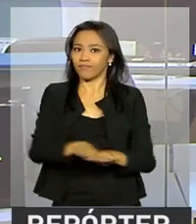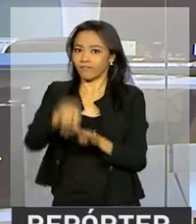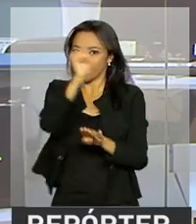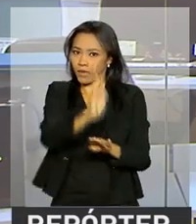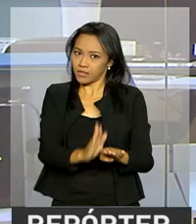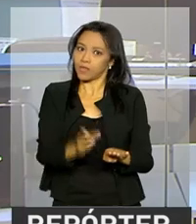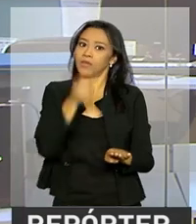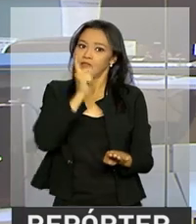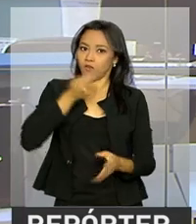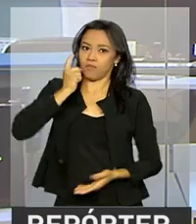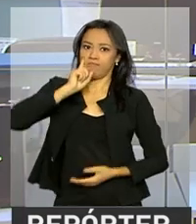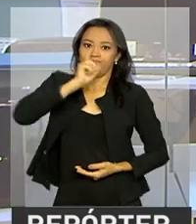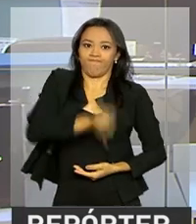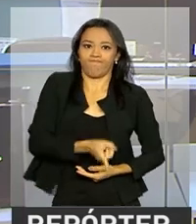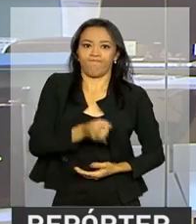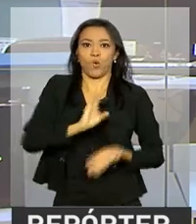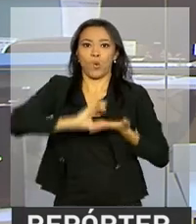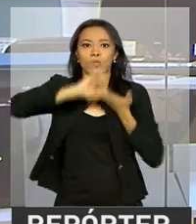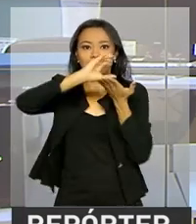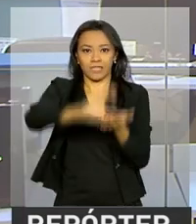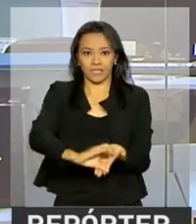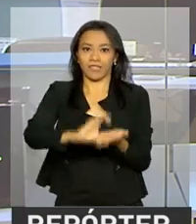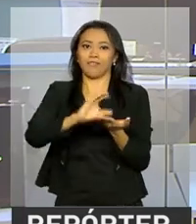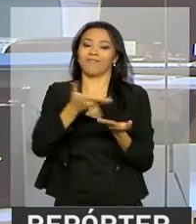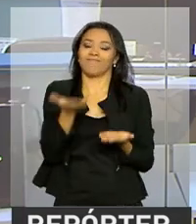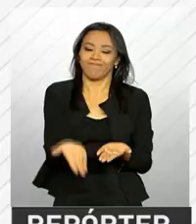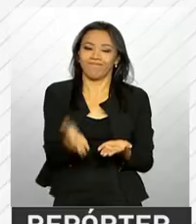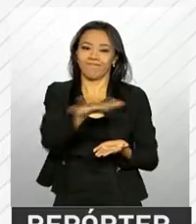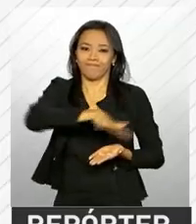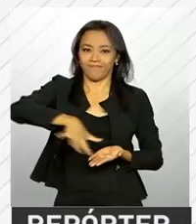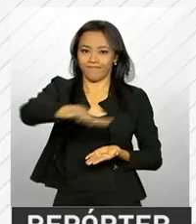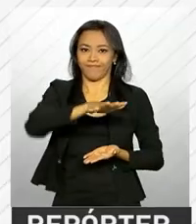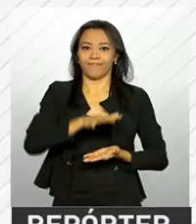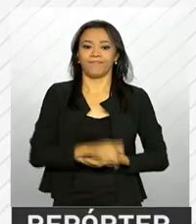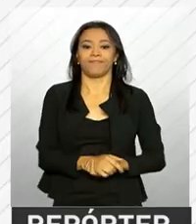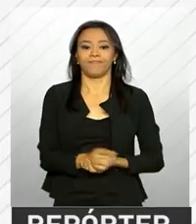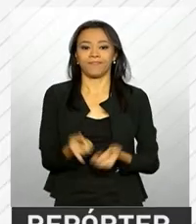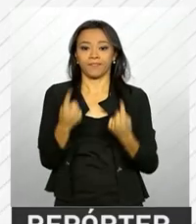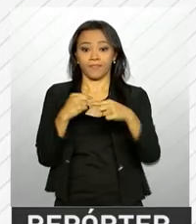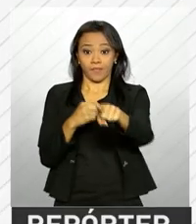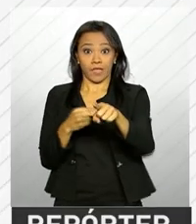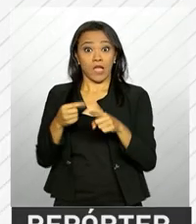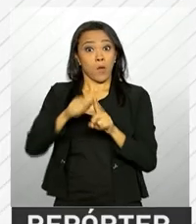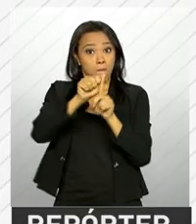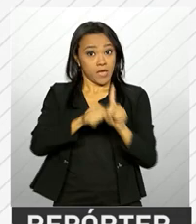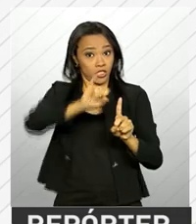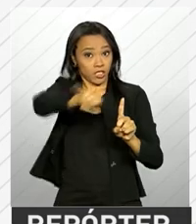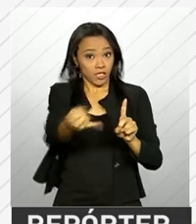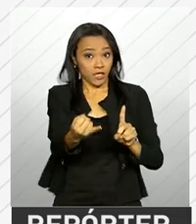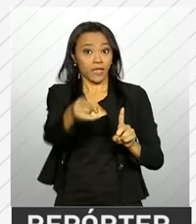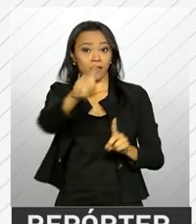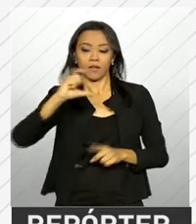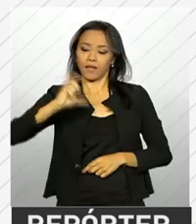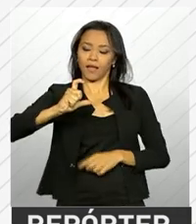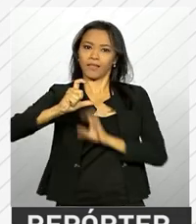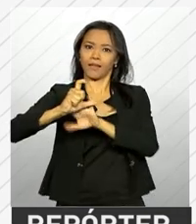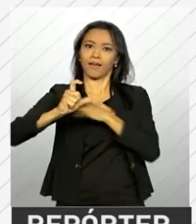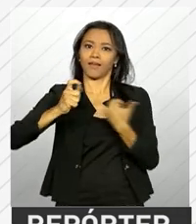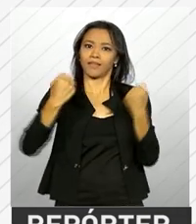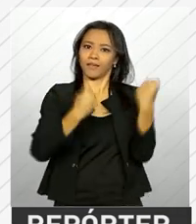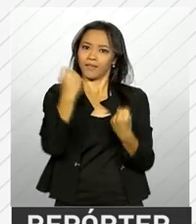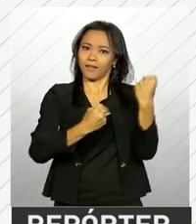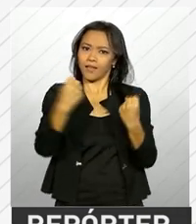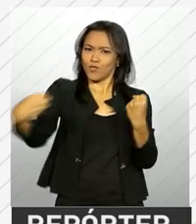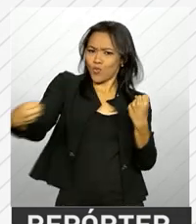determinadas pelo Conselho Nacional de Trânsito a partir de Janeiro a carteira nacional de habilitação ganha novo